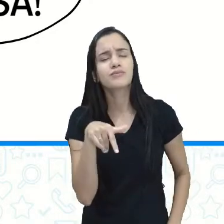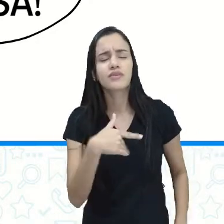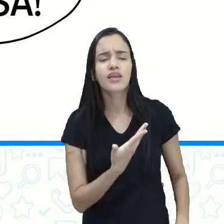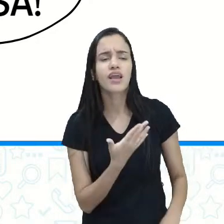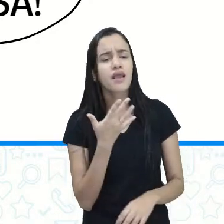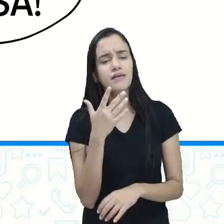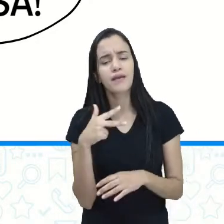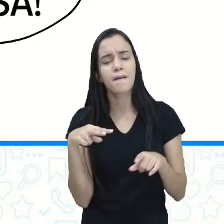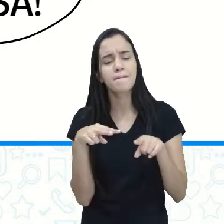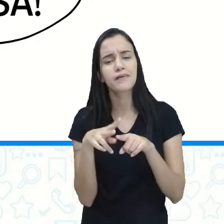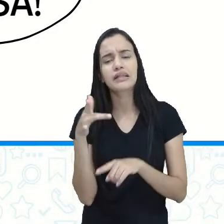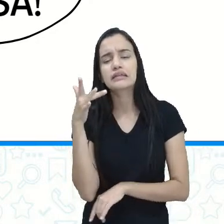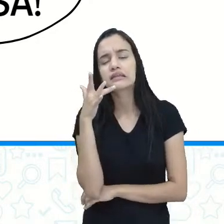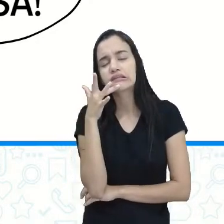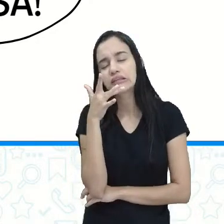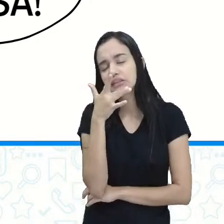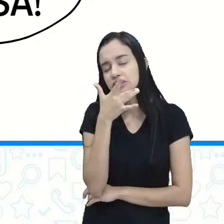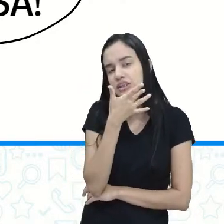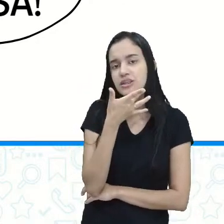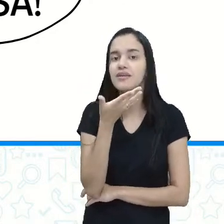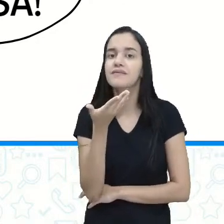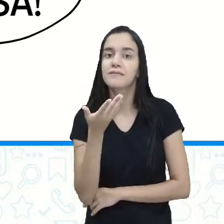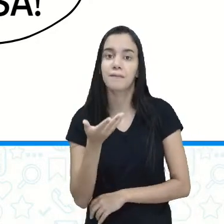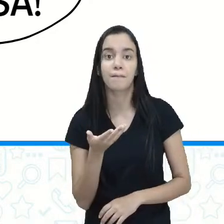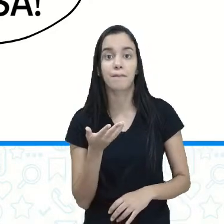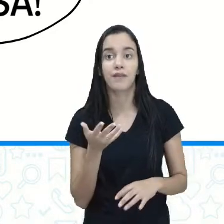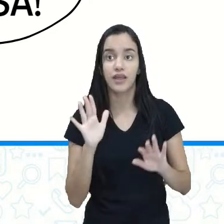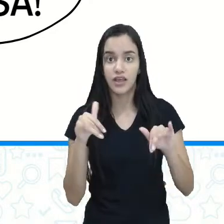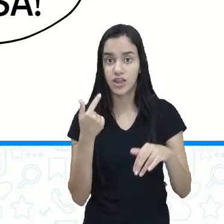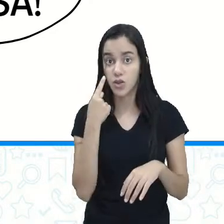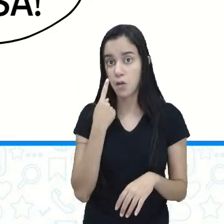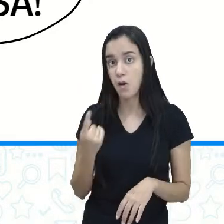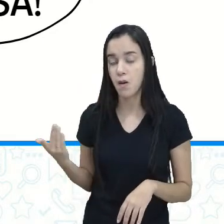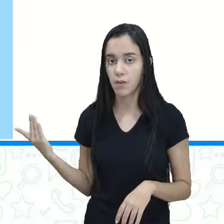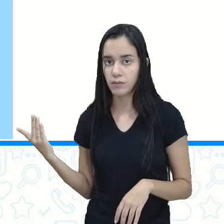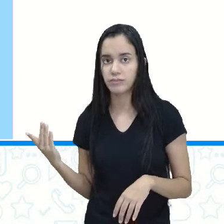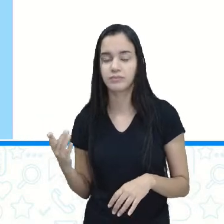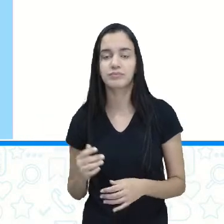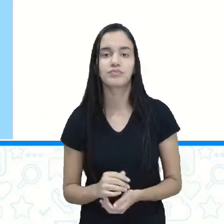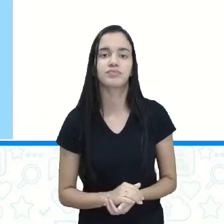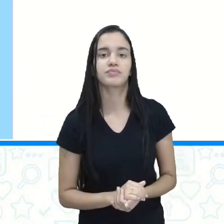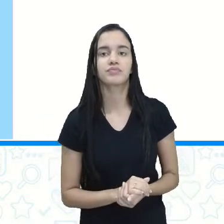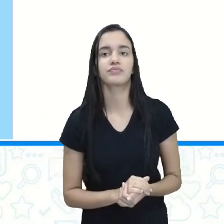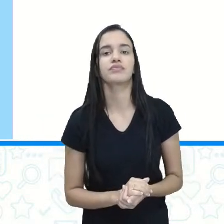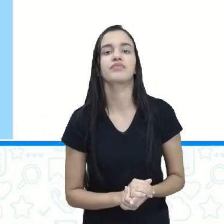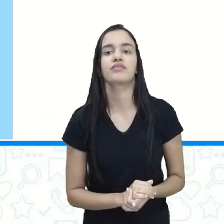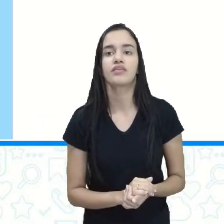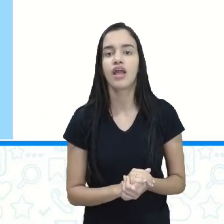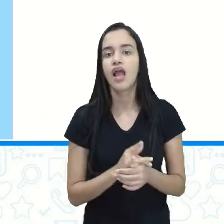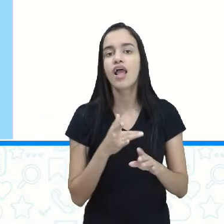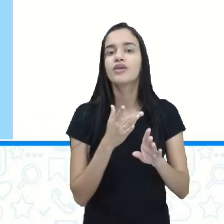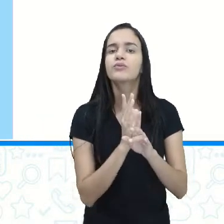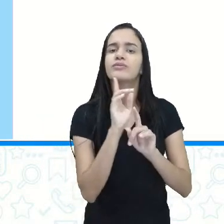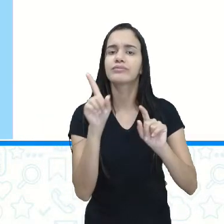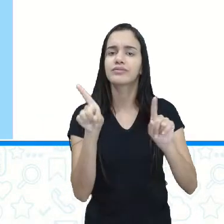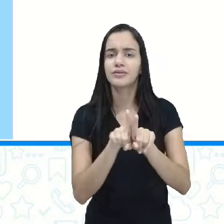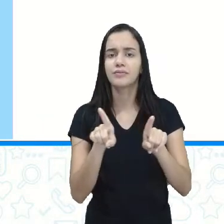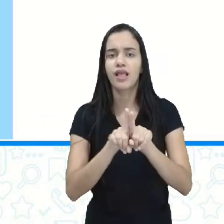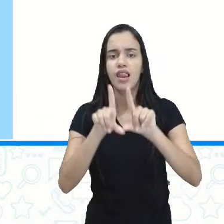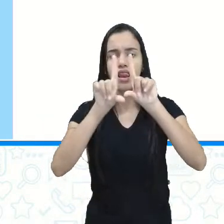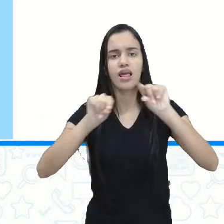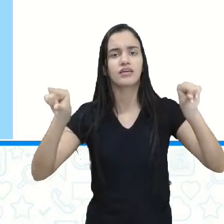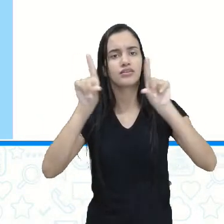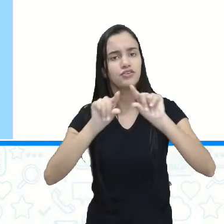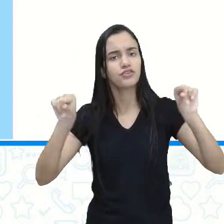pizza deliciosa! Aí é o balão de fala, tá? Encontramos legenda.